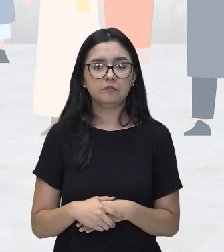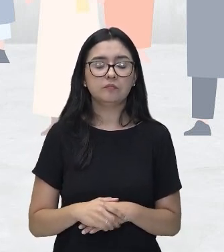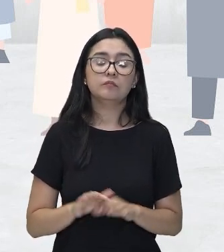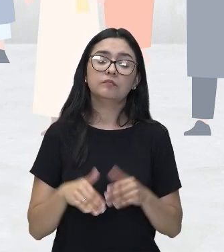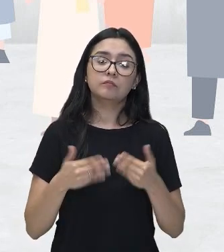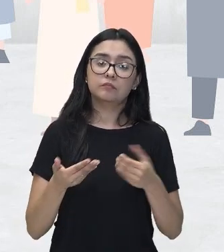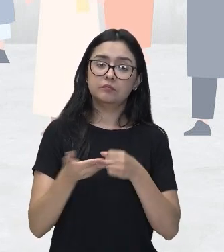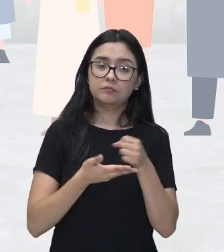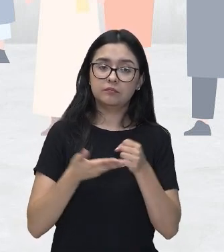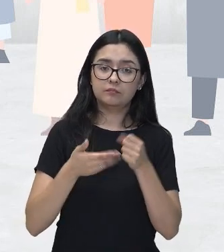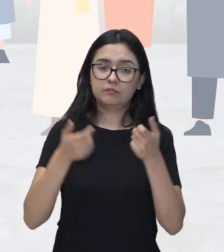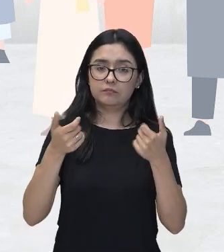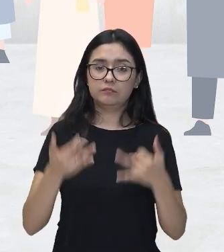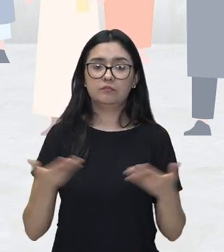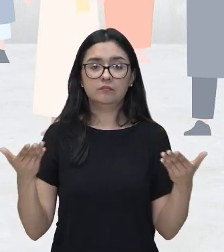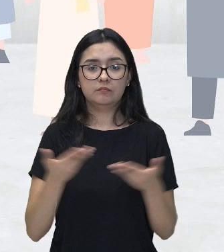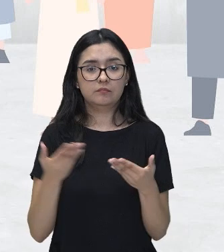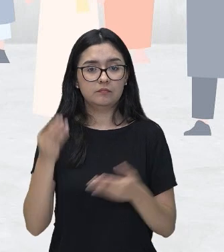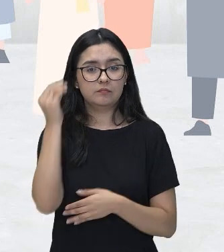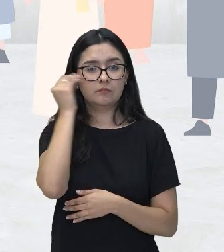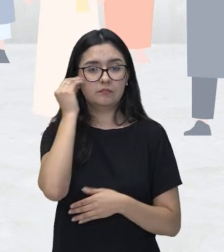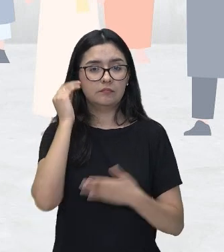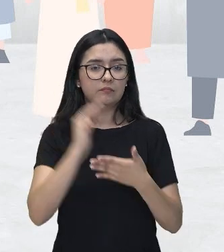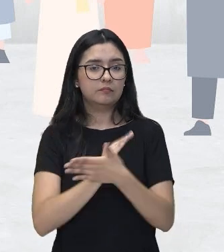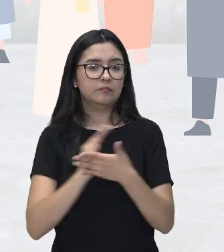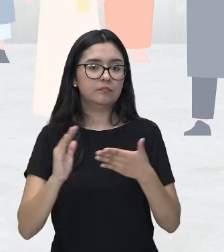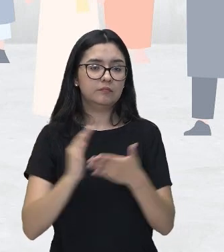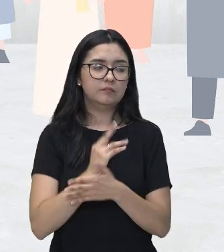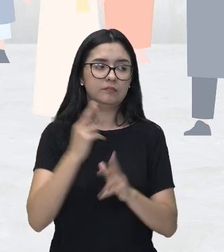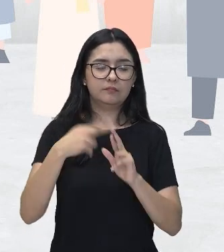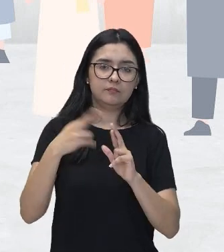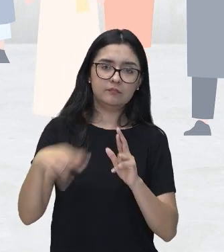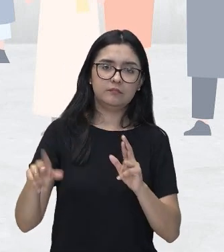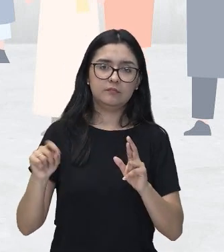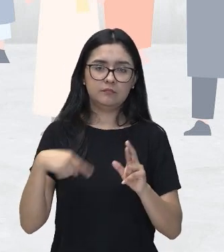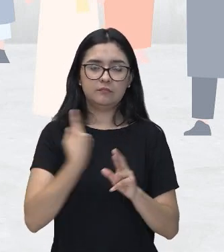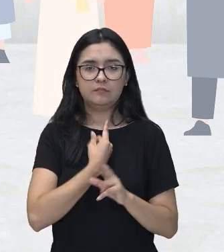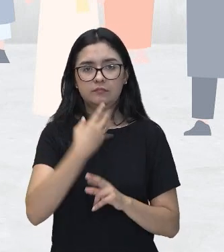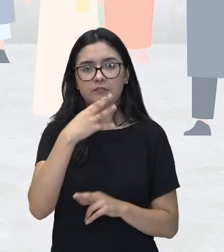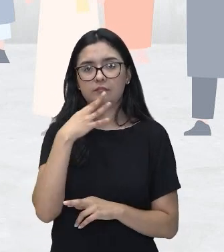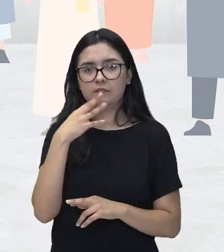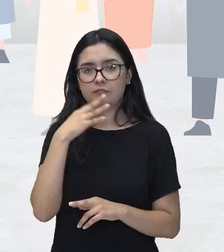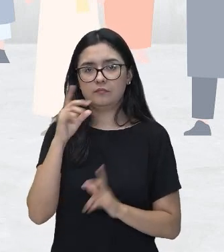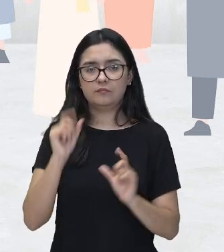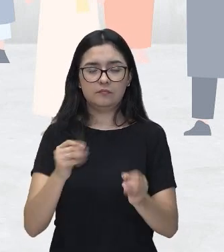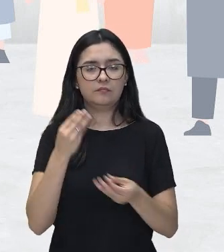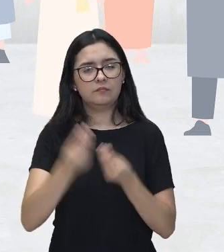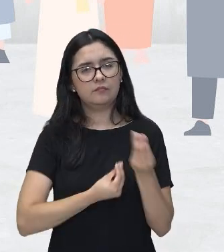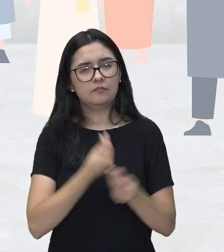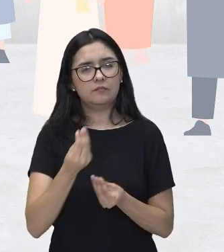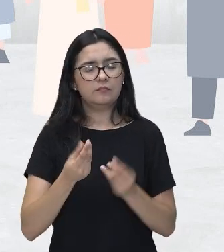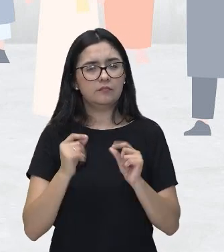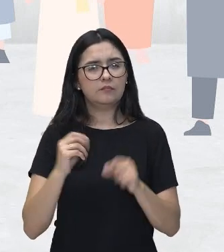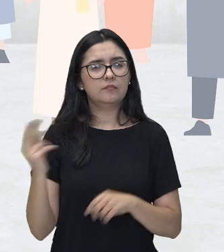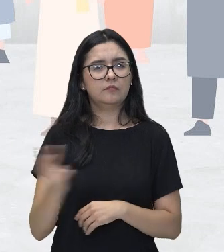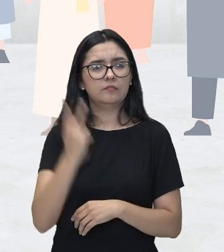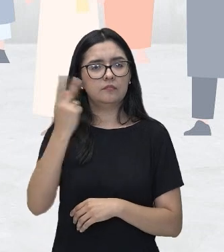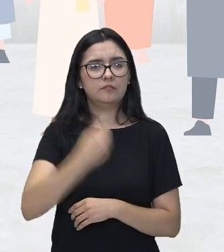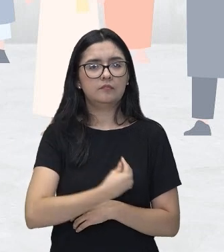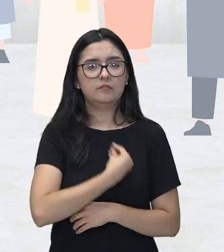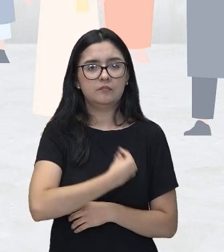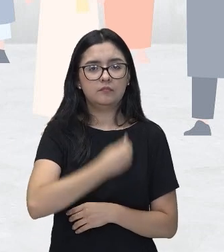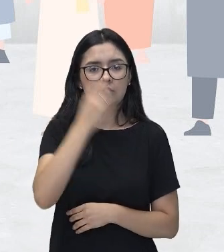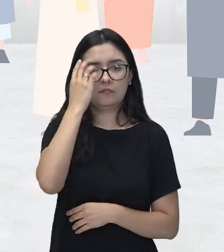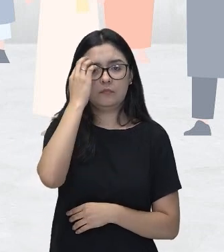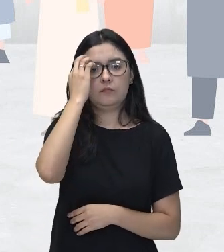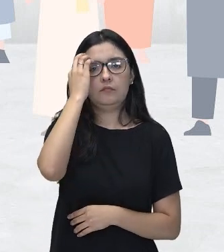Baseado nisso, vamos ver agora como algumas das religiões que nós conhecemos, como elas valorizam a vida, né? O